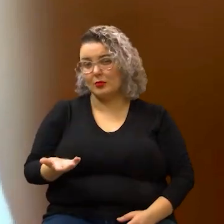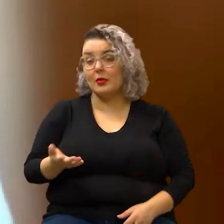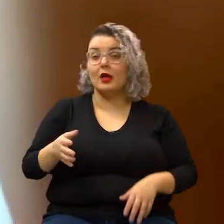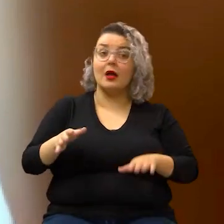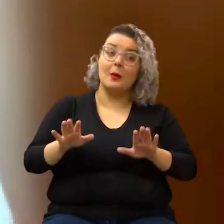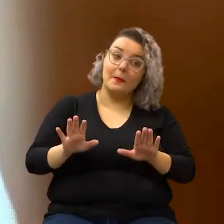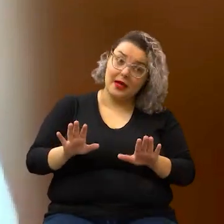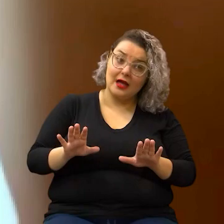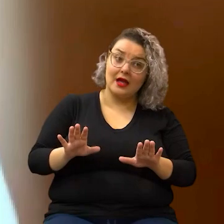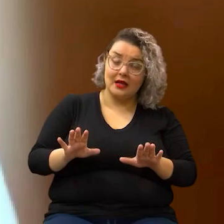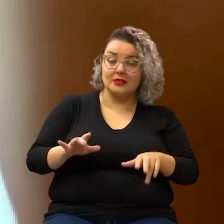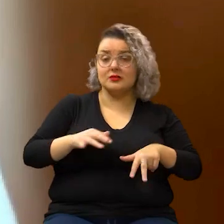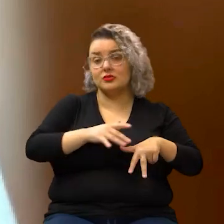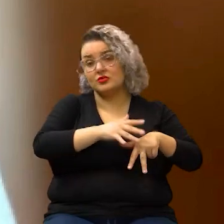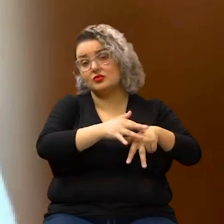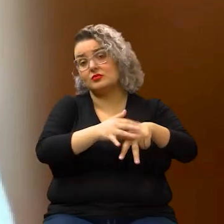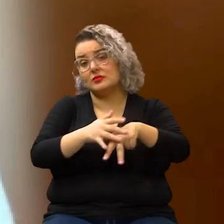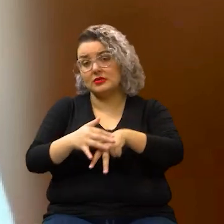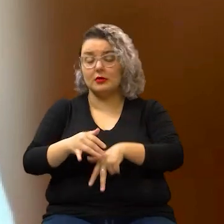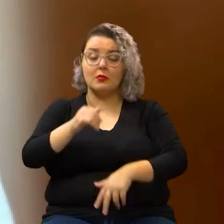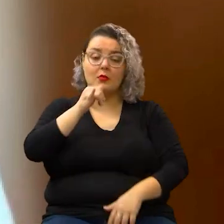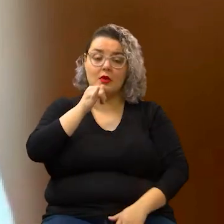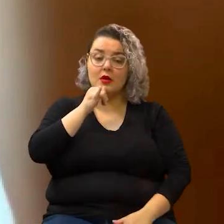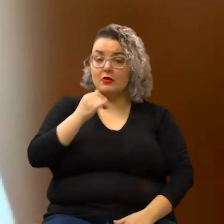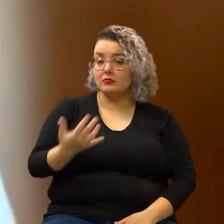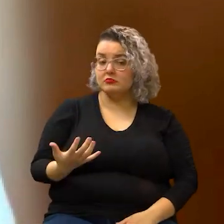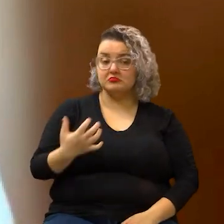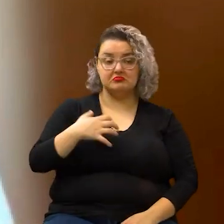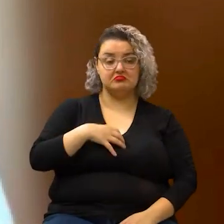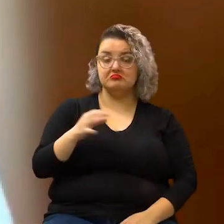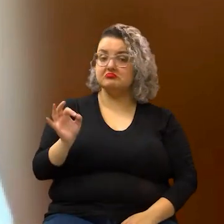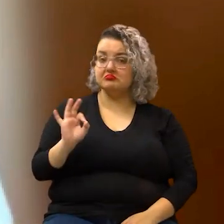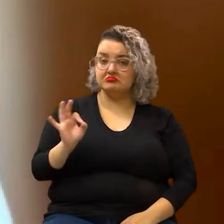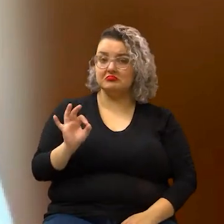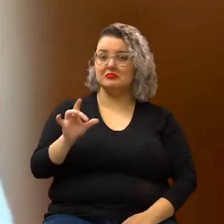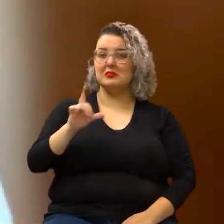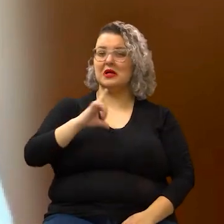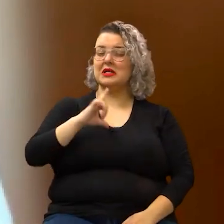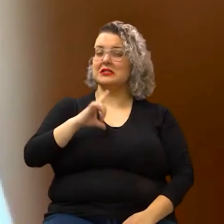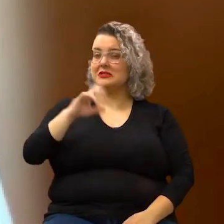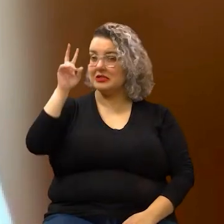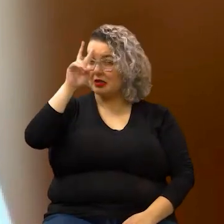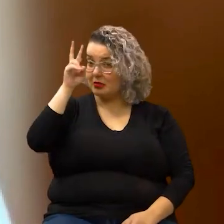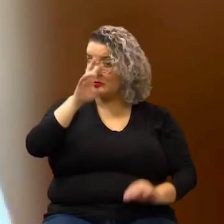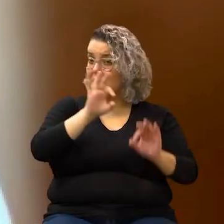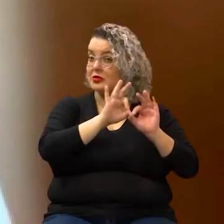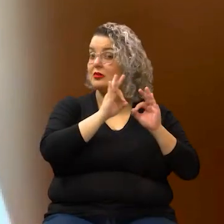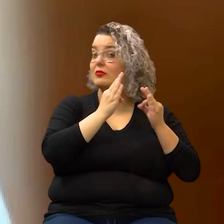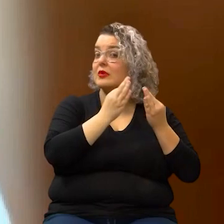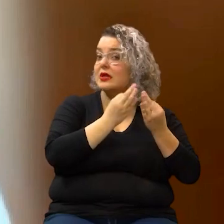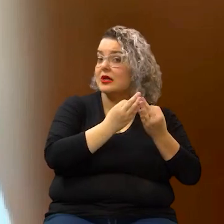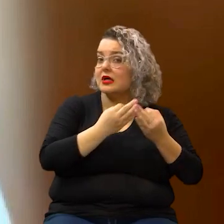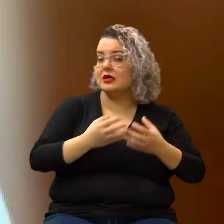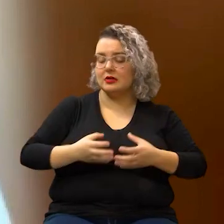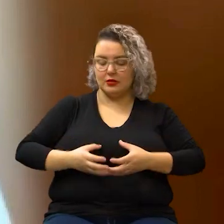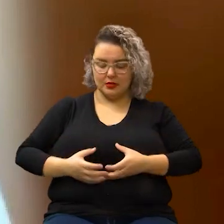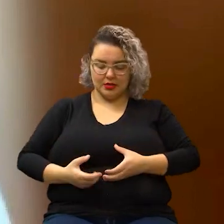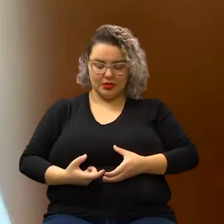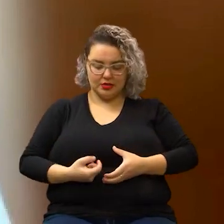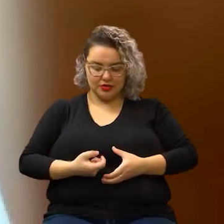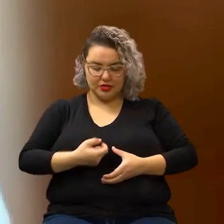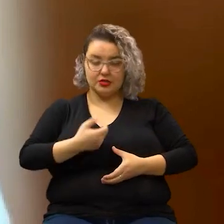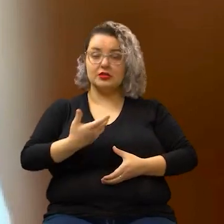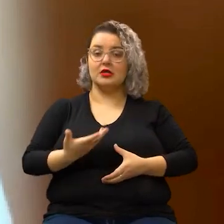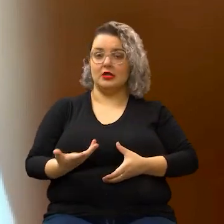boa, né? Mas naqueles pacientes que, por exemplo, não sentem nada, mas têm um histórico familiar de